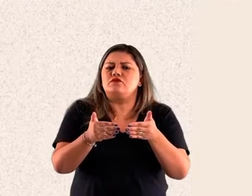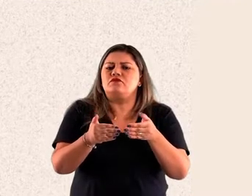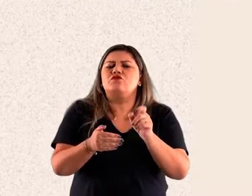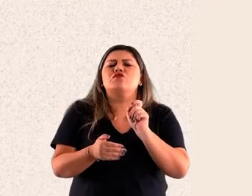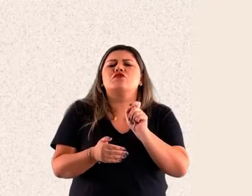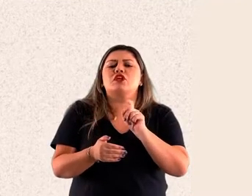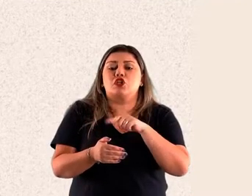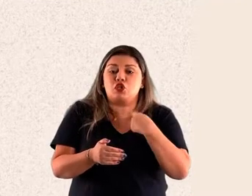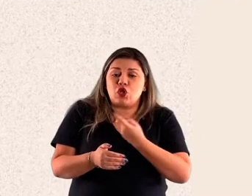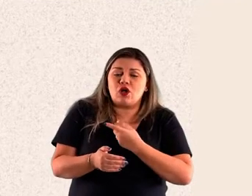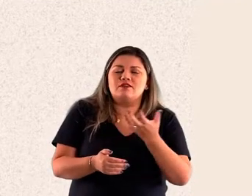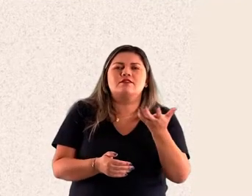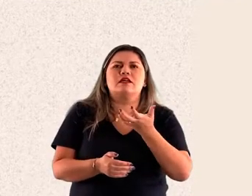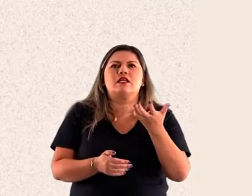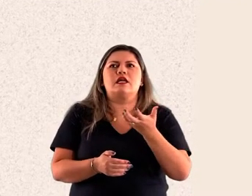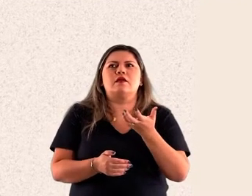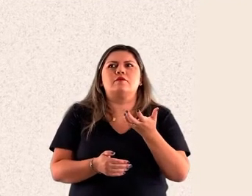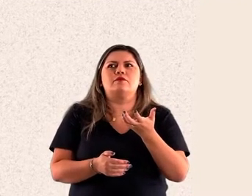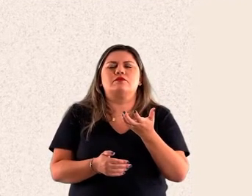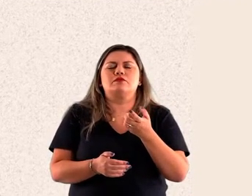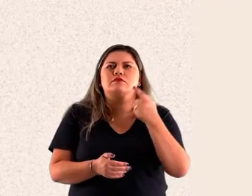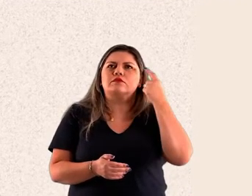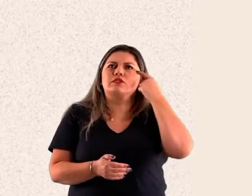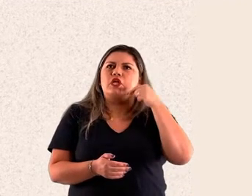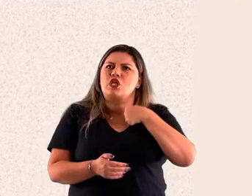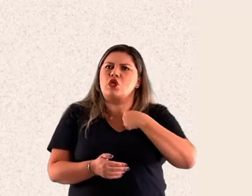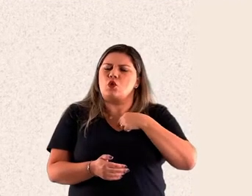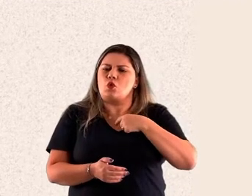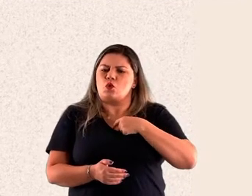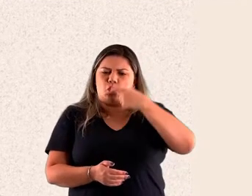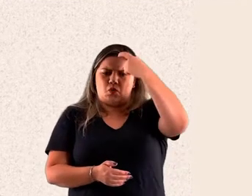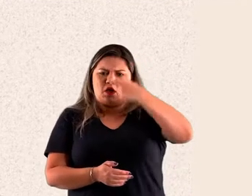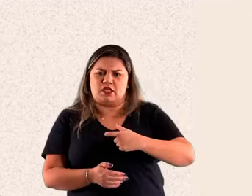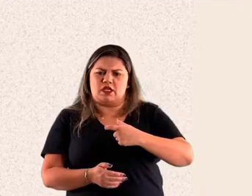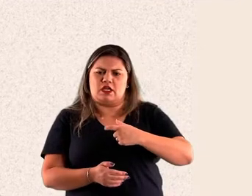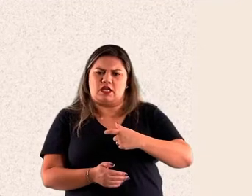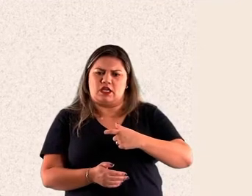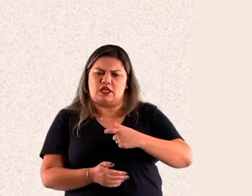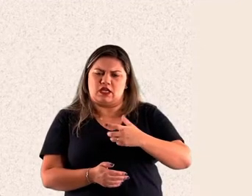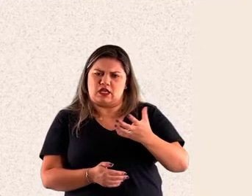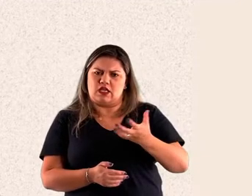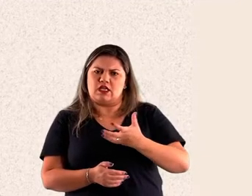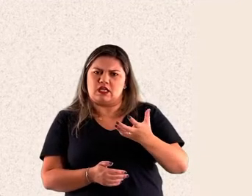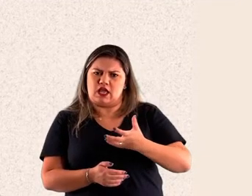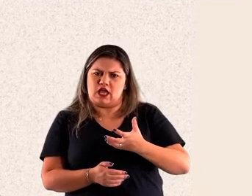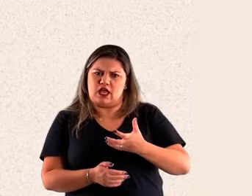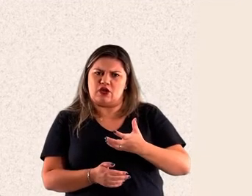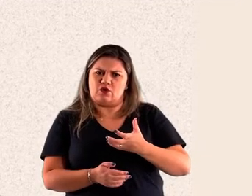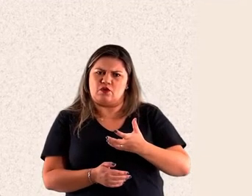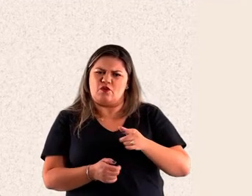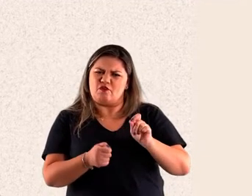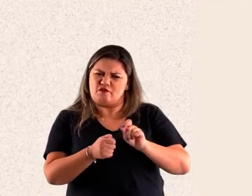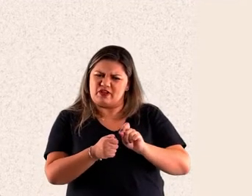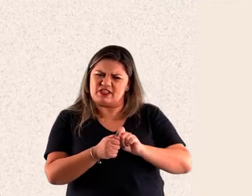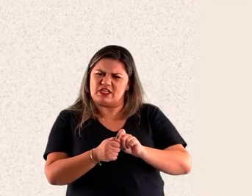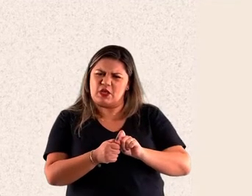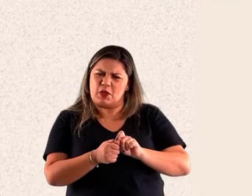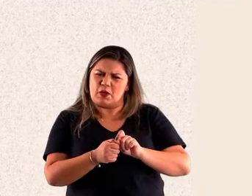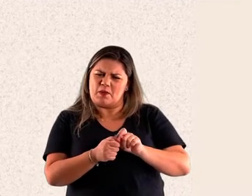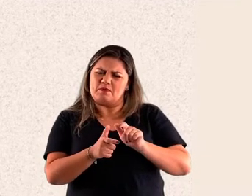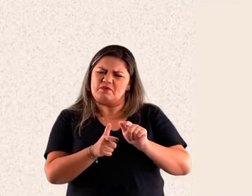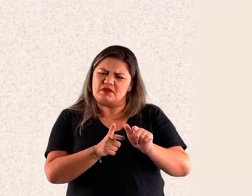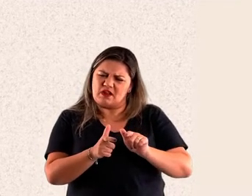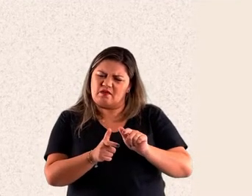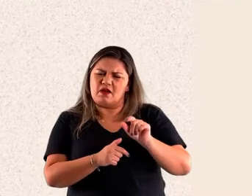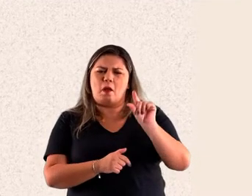queremos nós estamos aqui eu quero segure Eu eu tô aqui para tirar o máximo proveito com o mínimo esforço ou eu tô aqui